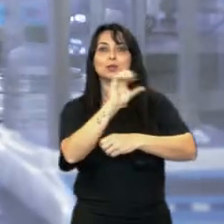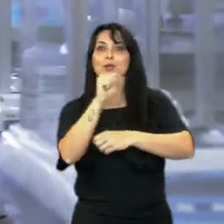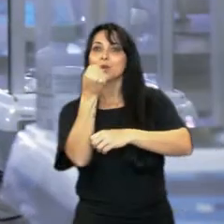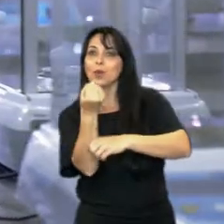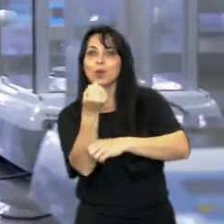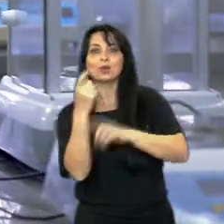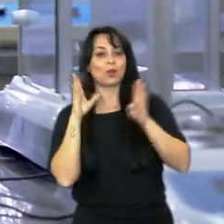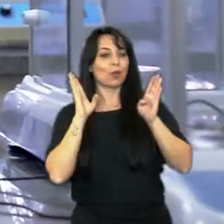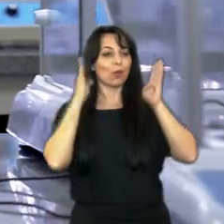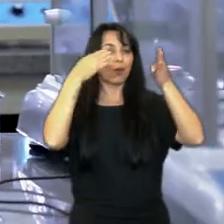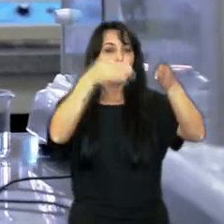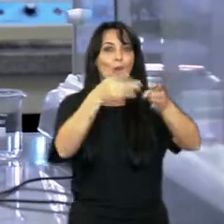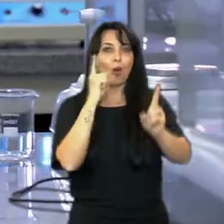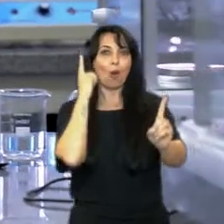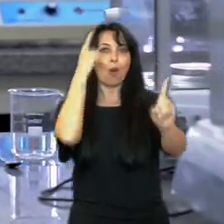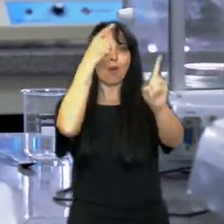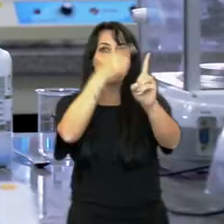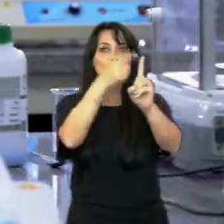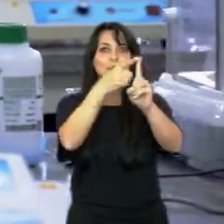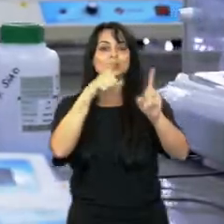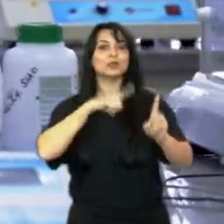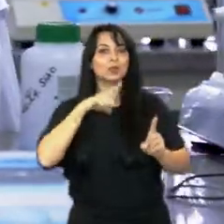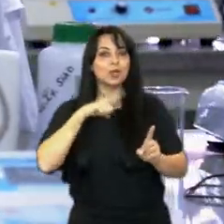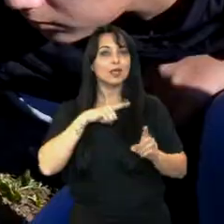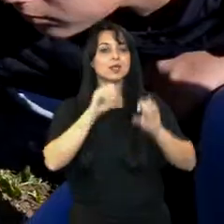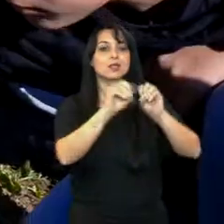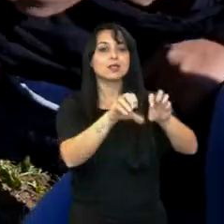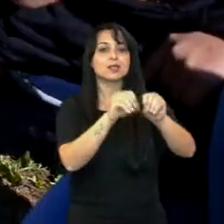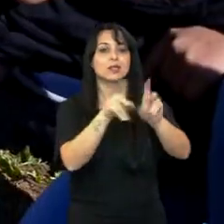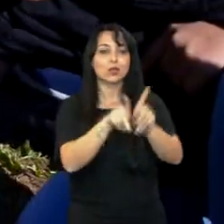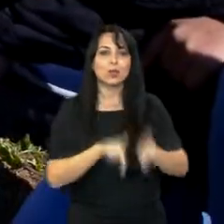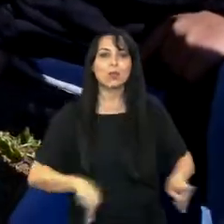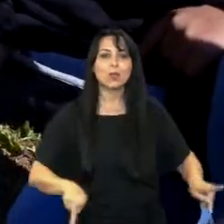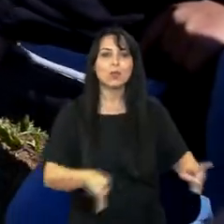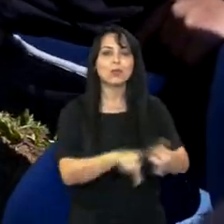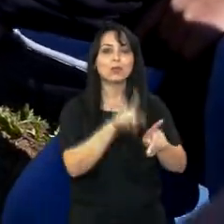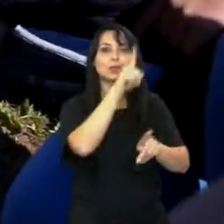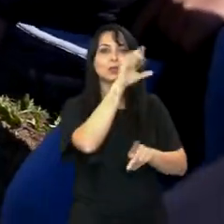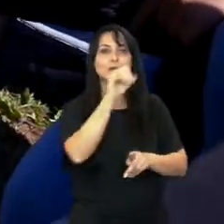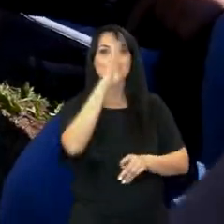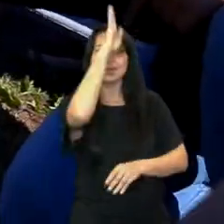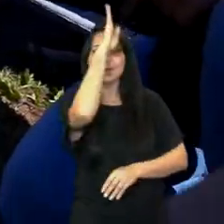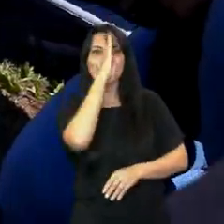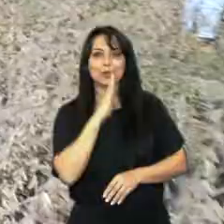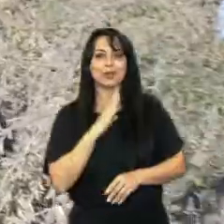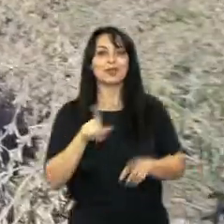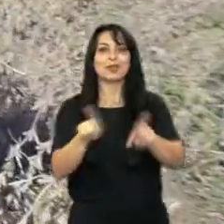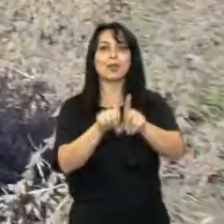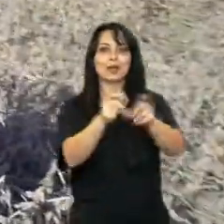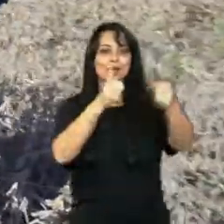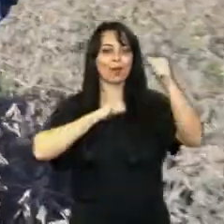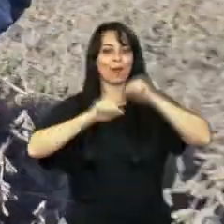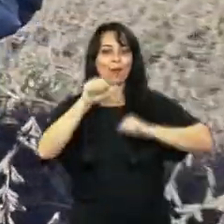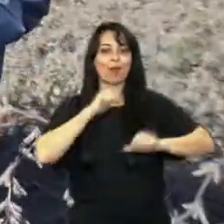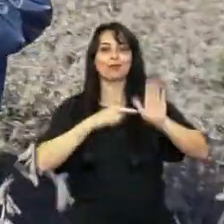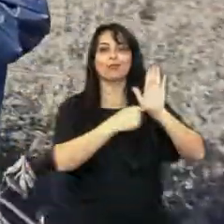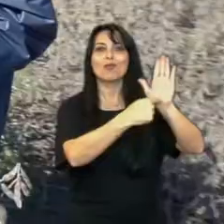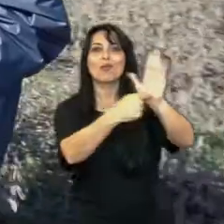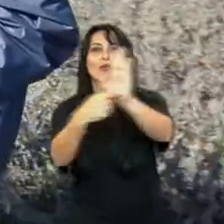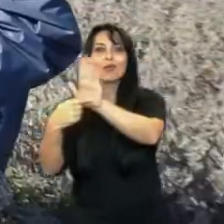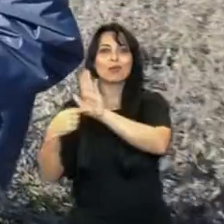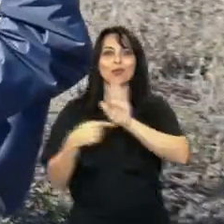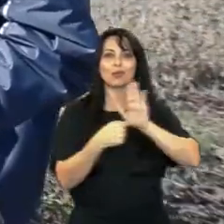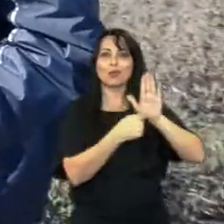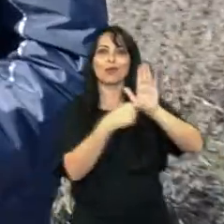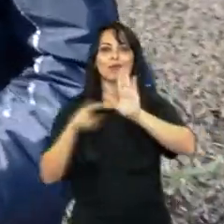o objetivo de levar educação pública 100% gratuita e de qualidade reconhecida